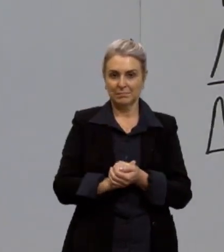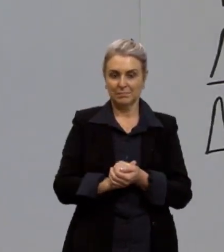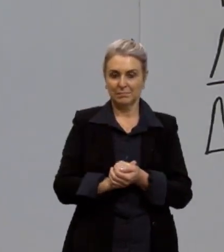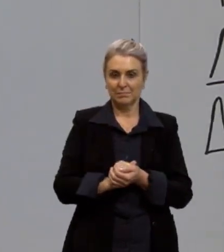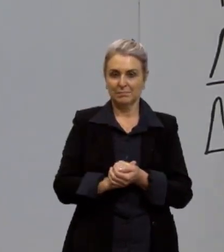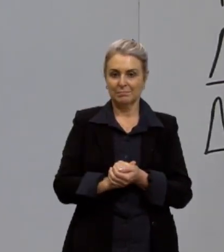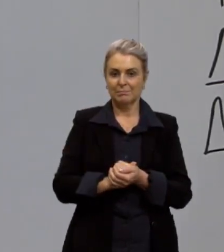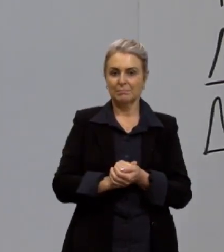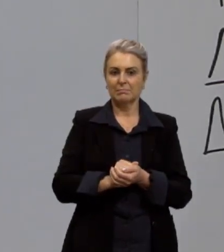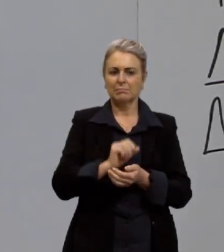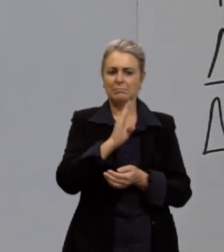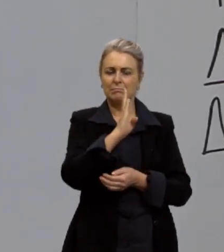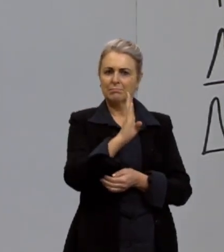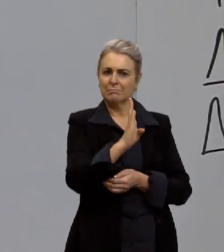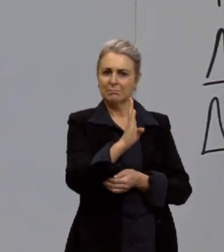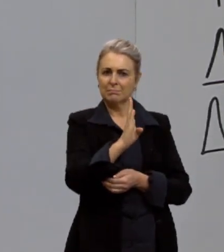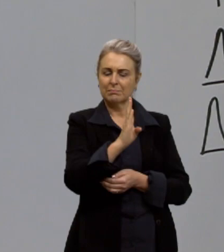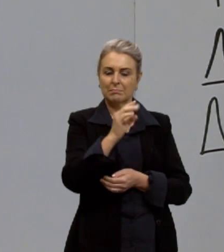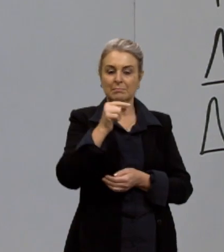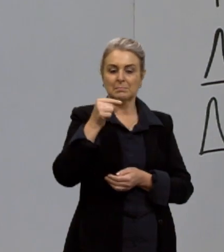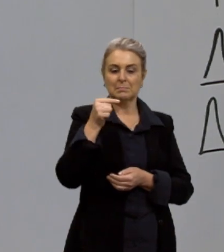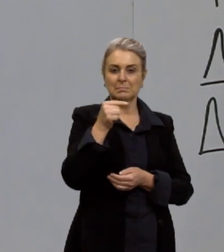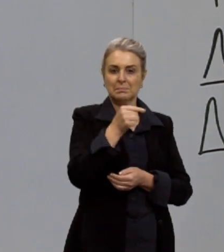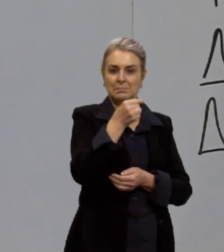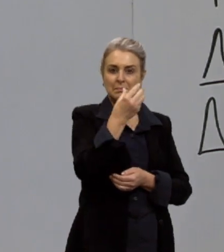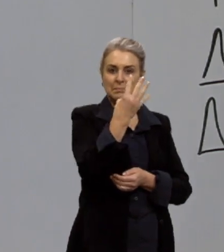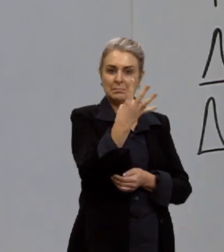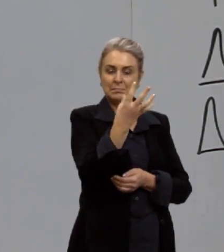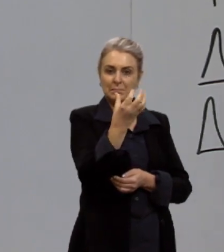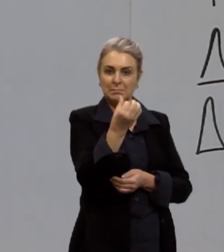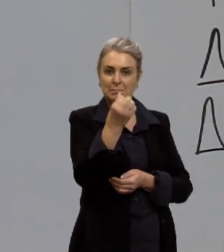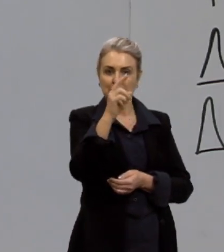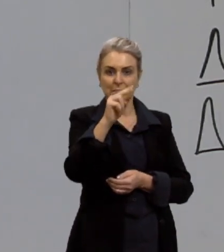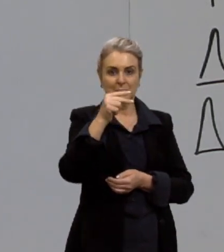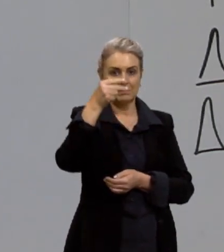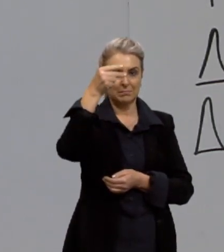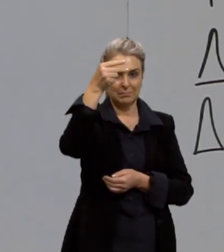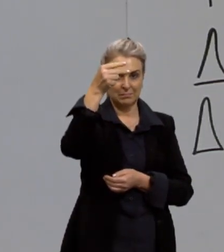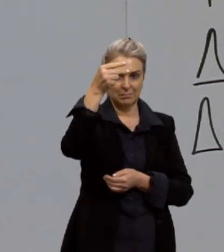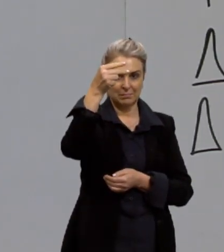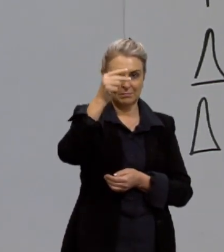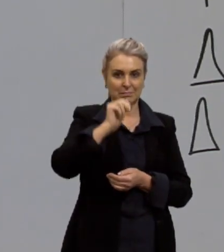Quem é o B? Menos 46 ao quadrado,